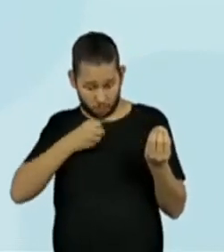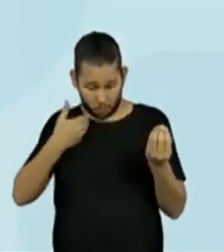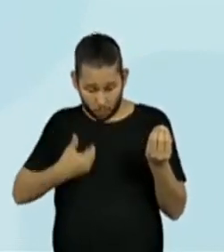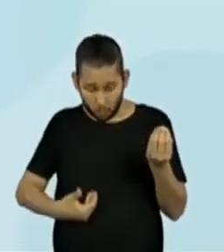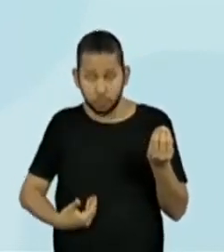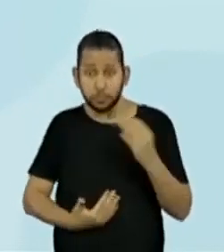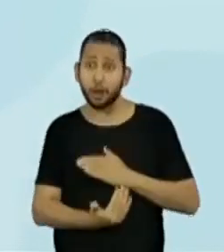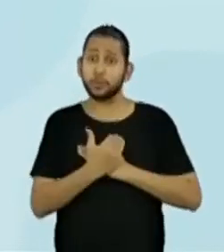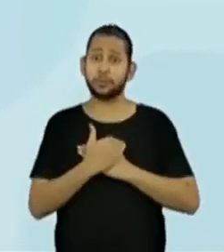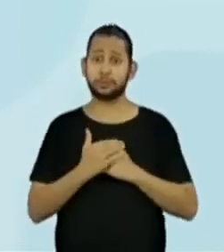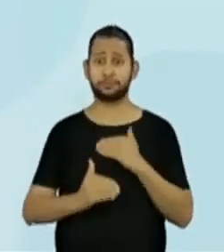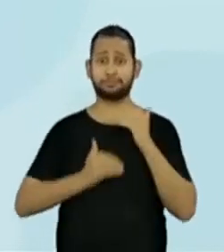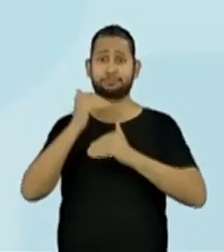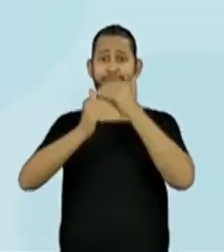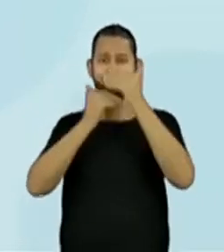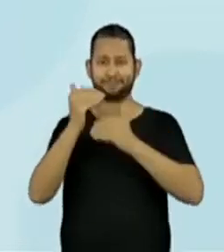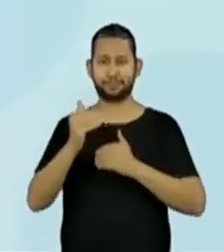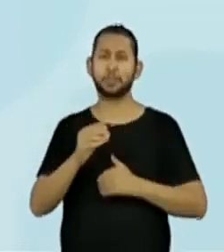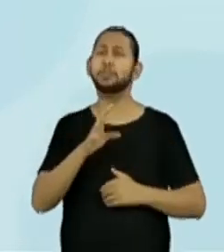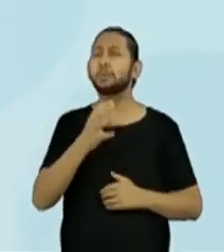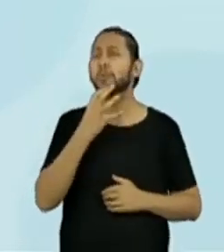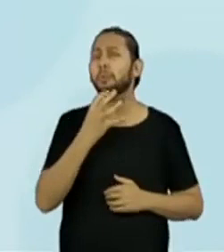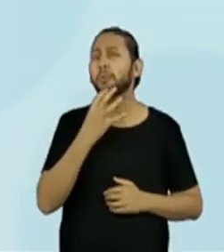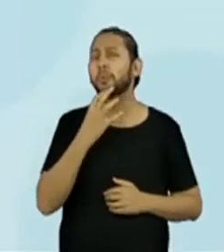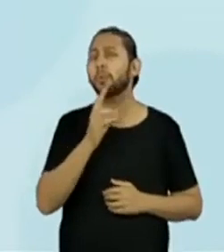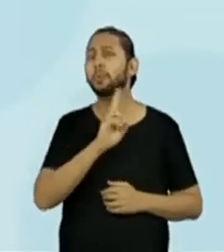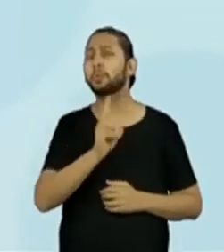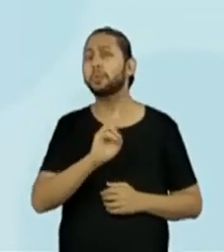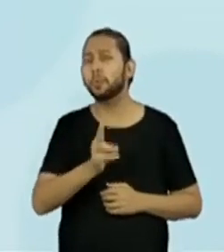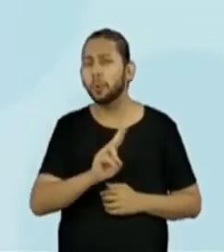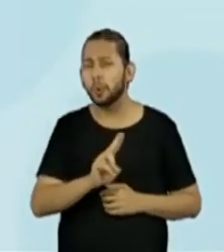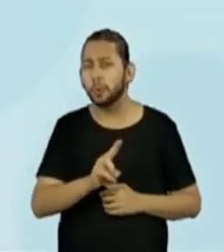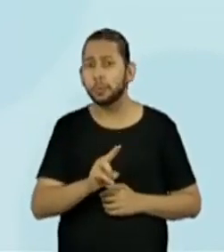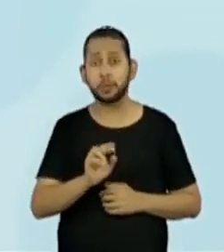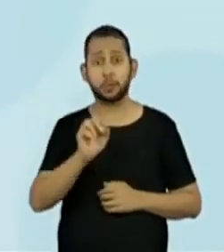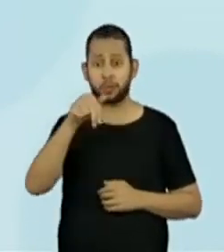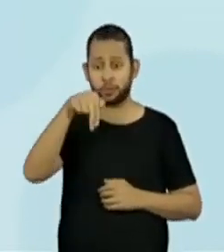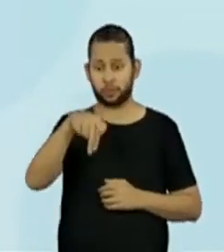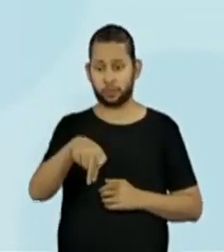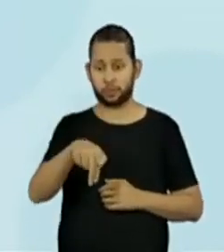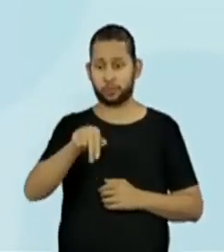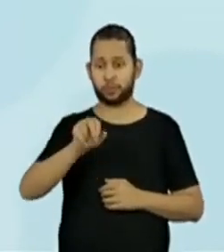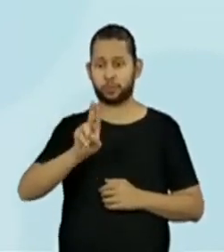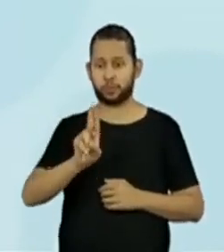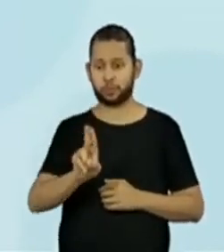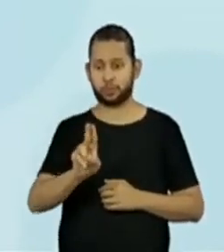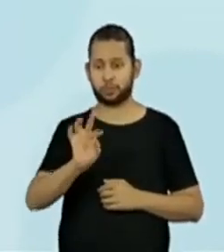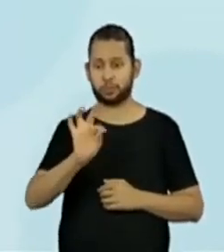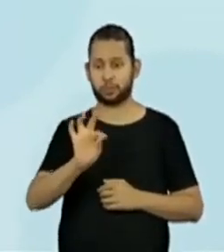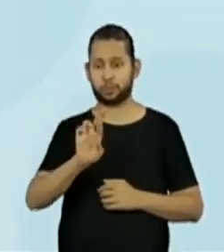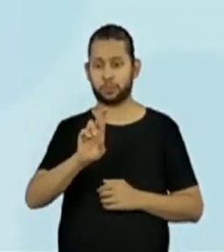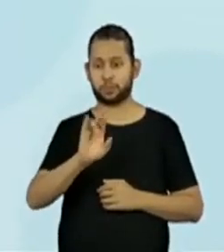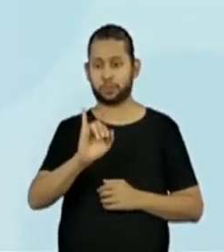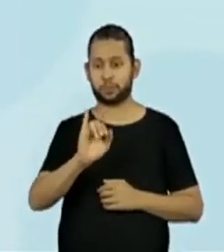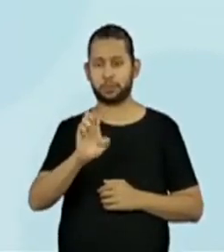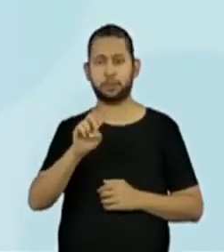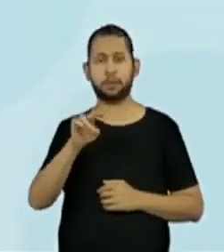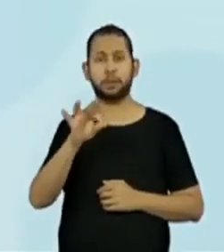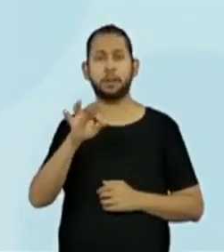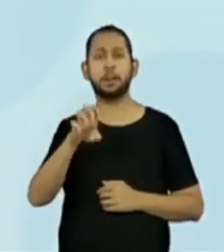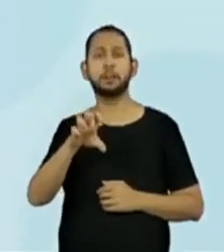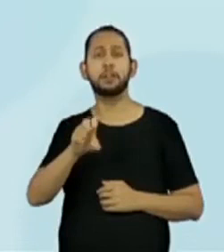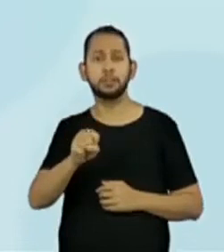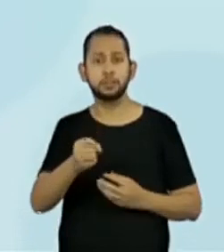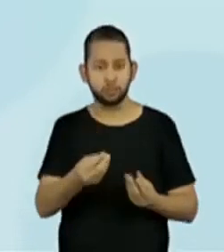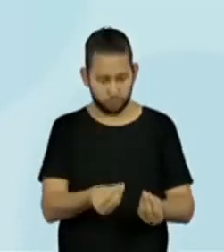Essas substâncias, vocês já devem ter ouvido falar o nome, chamam-se nutrientes. E o que esses